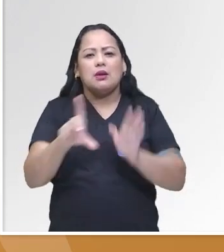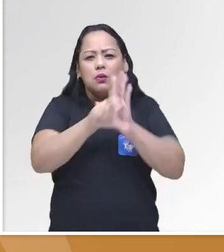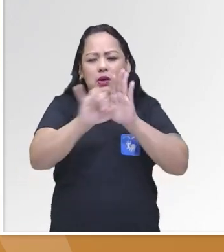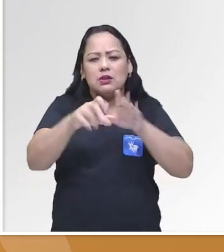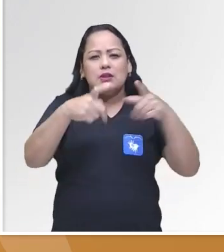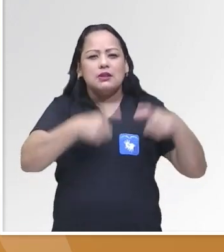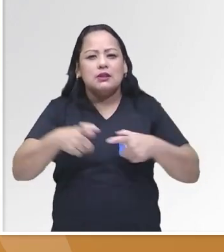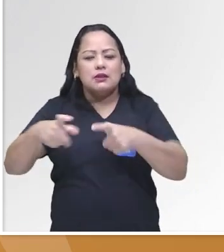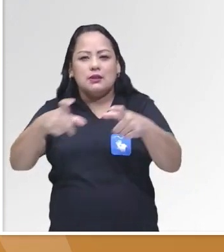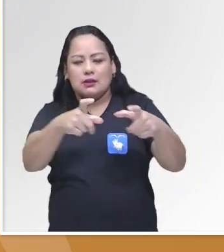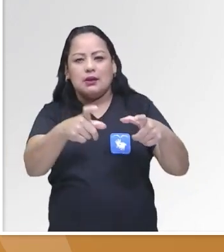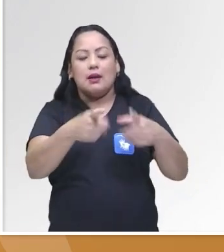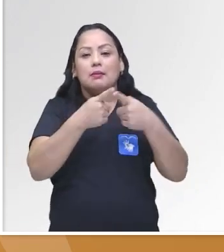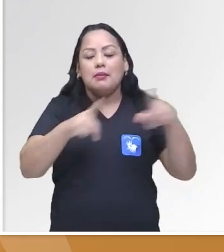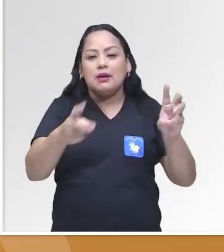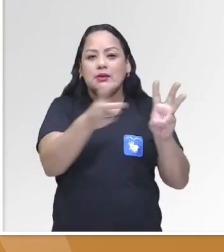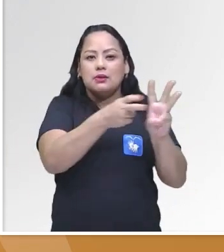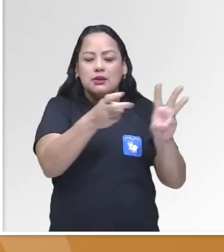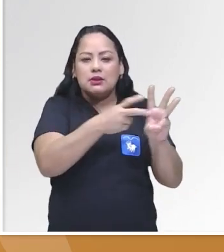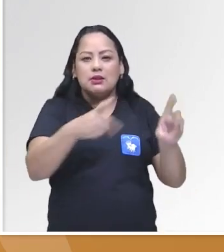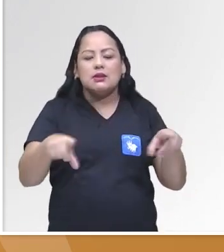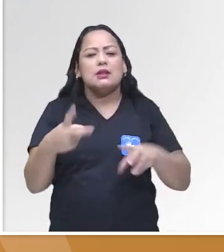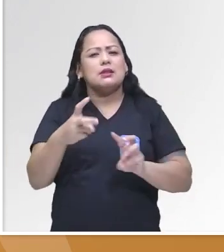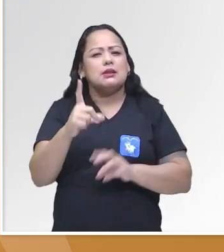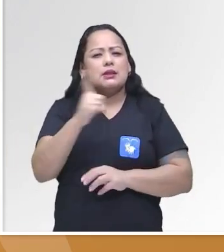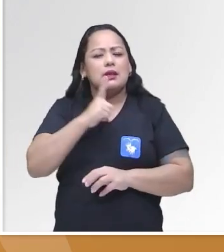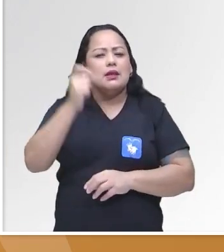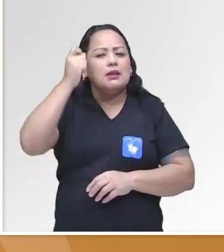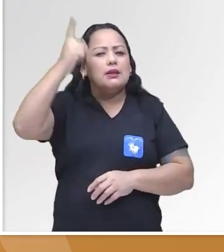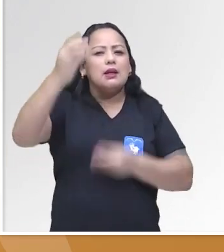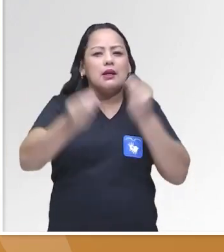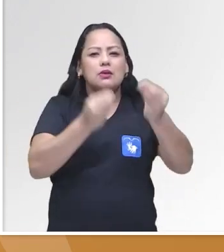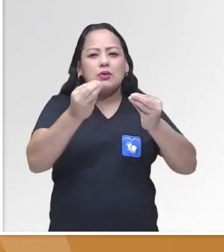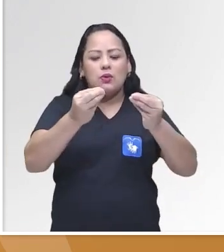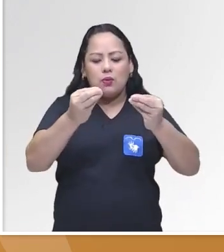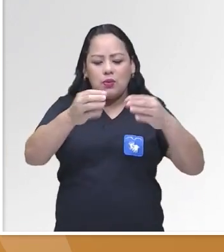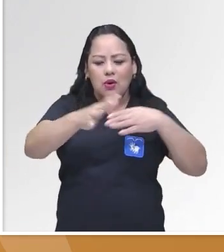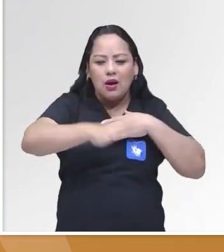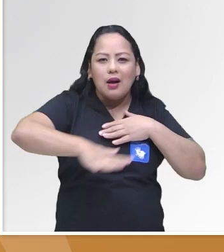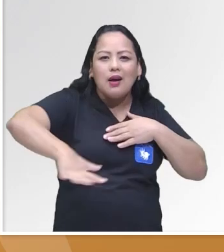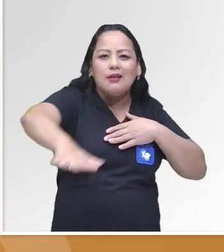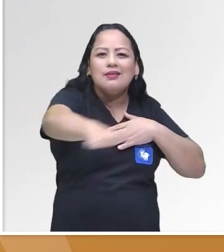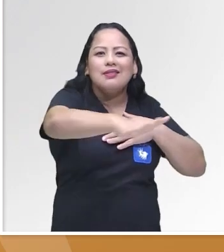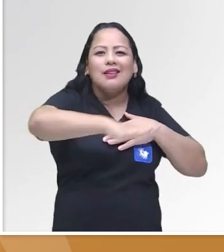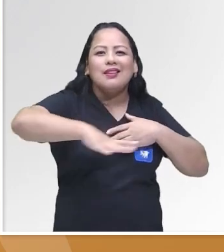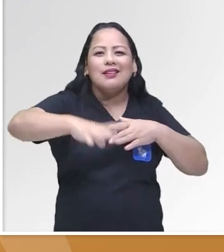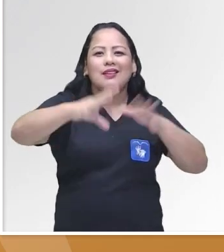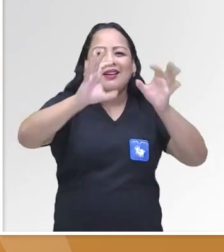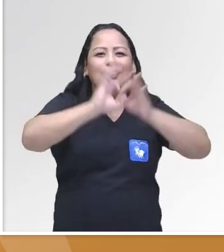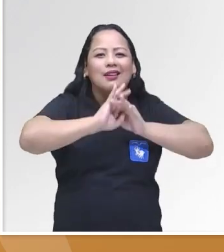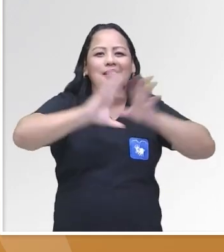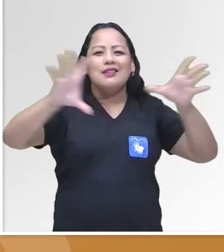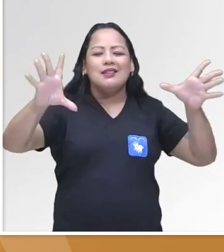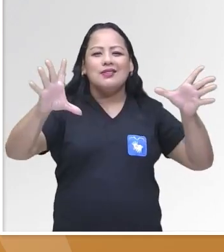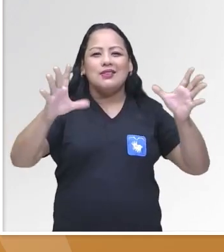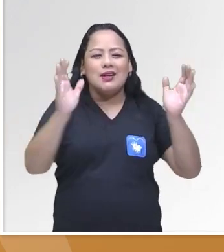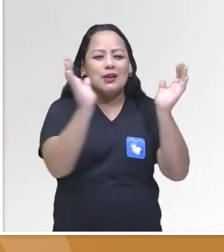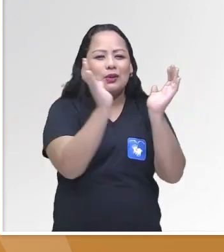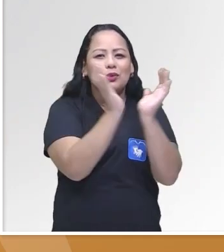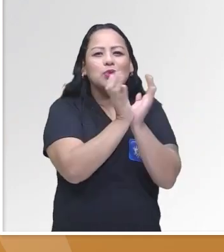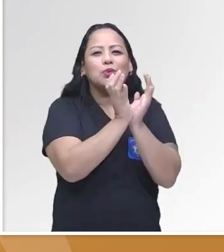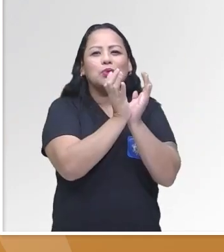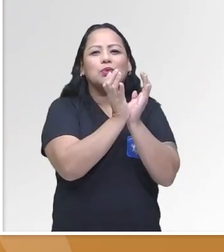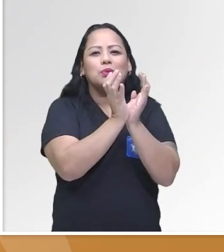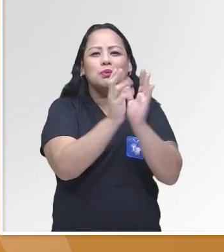elas. Mas os indígenas, eles têm essa ideia de que a terra ela é coletiva. Ela pertence a todos, olha